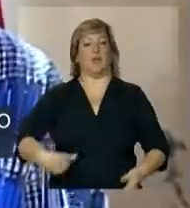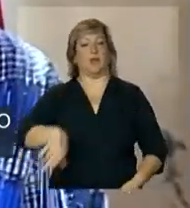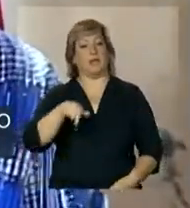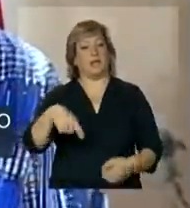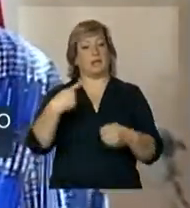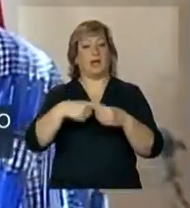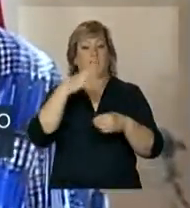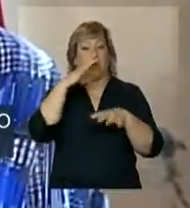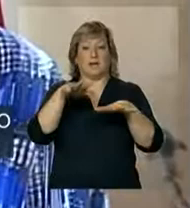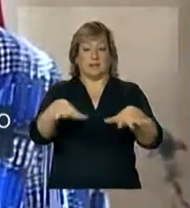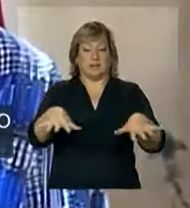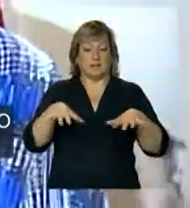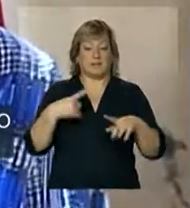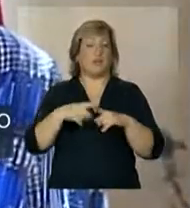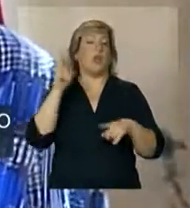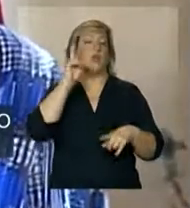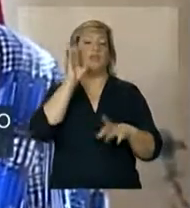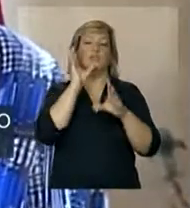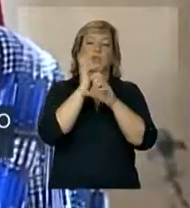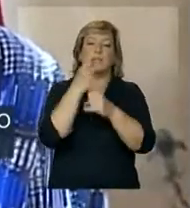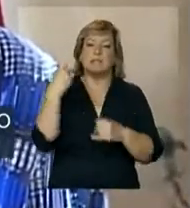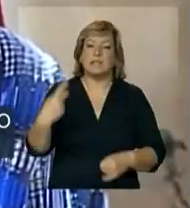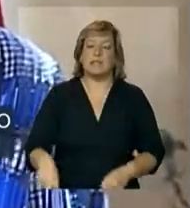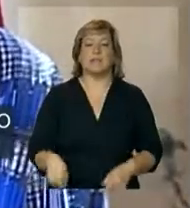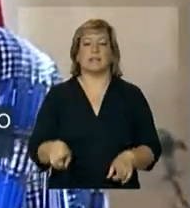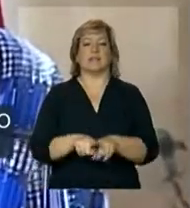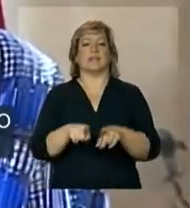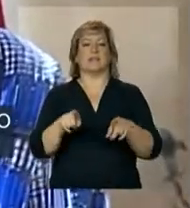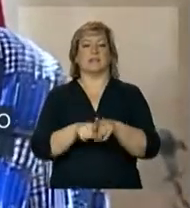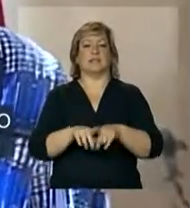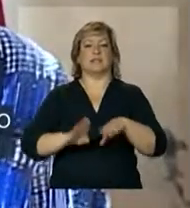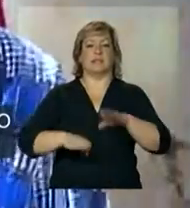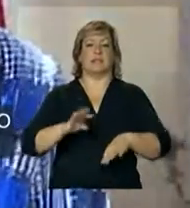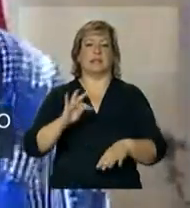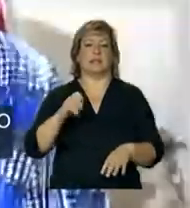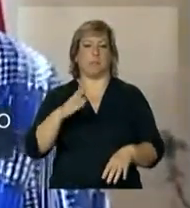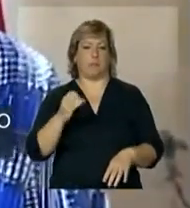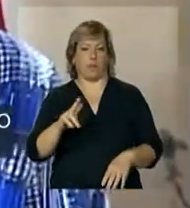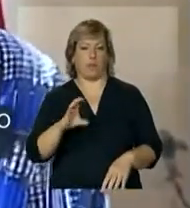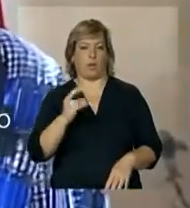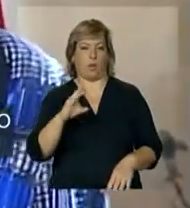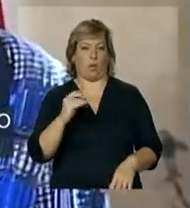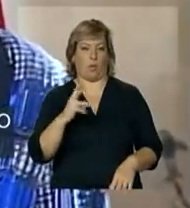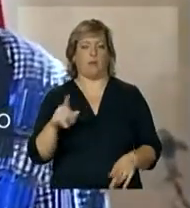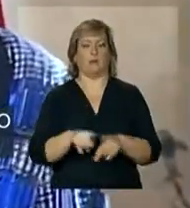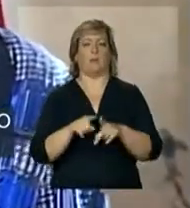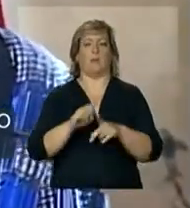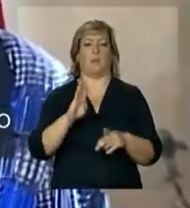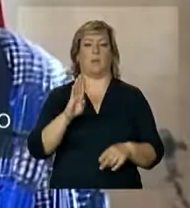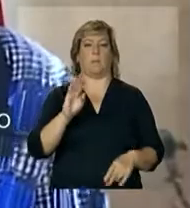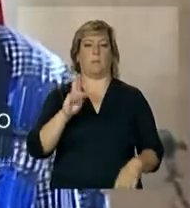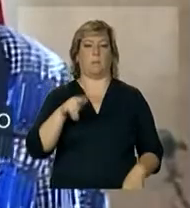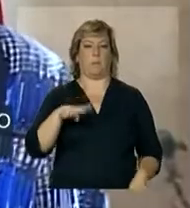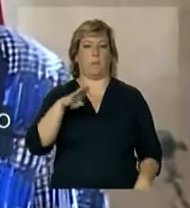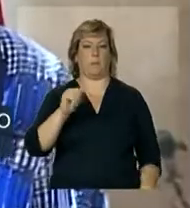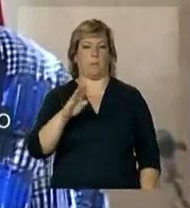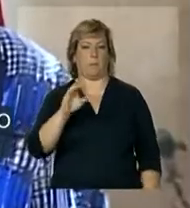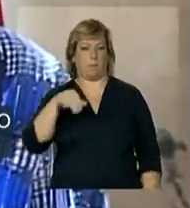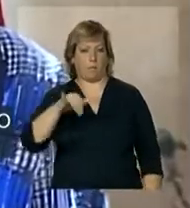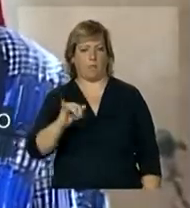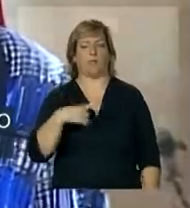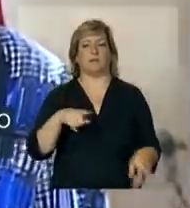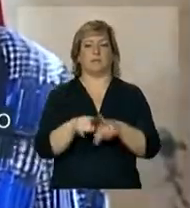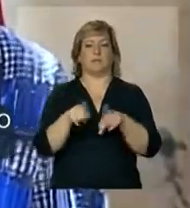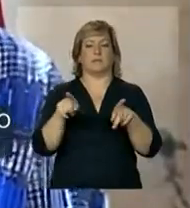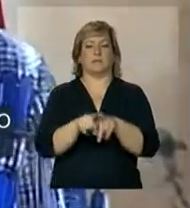que encanta por suas lendas, pelo tambor de Cleora, pelo Bumba Meu Boi, pelo Cacuriá, pelo